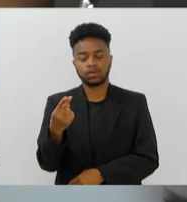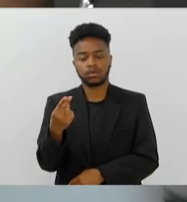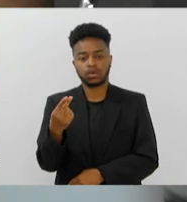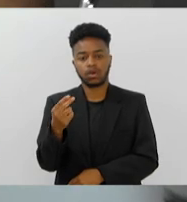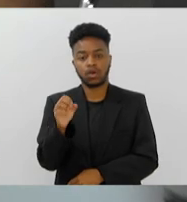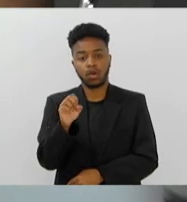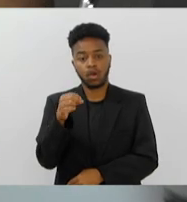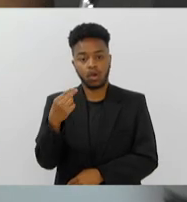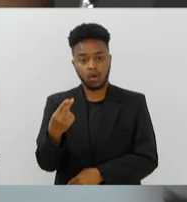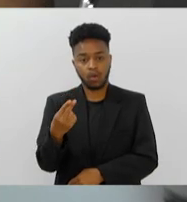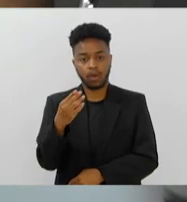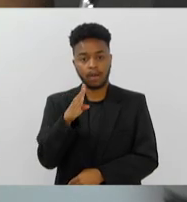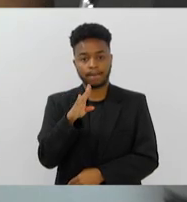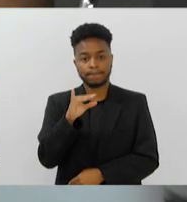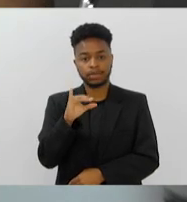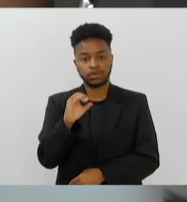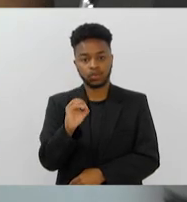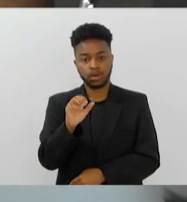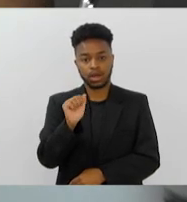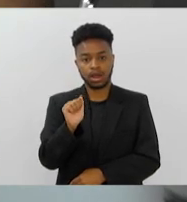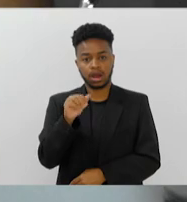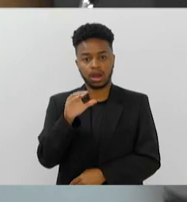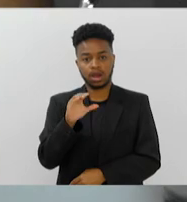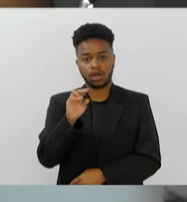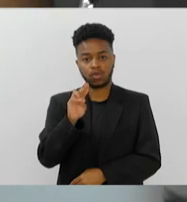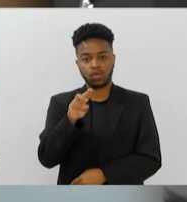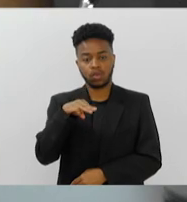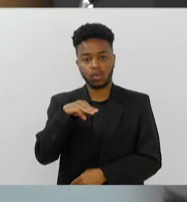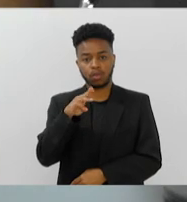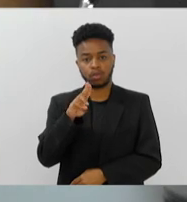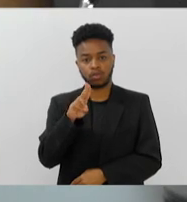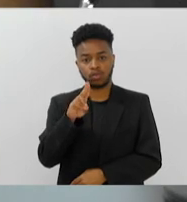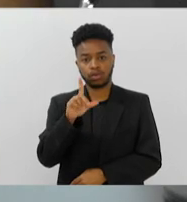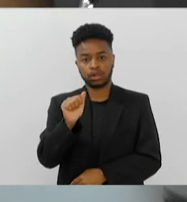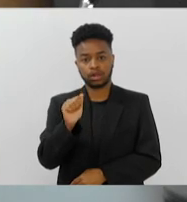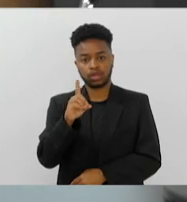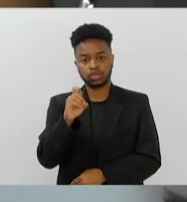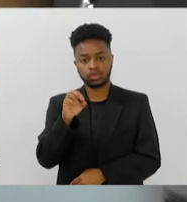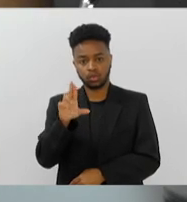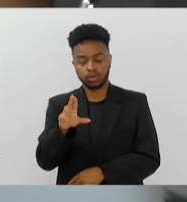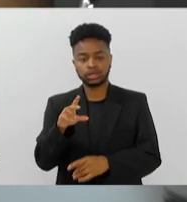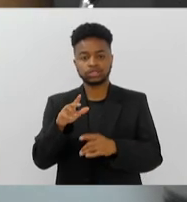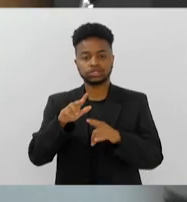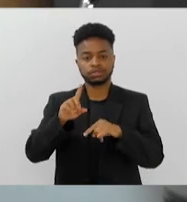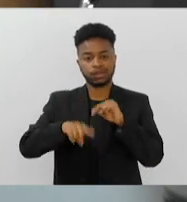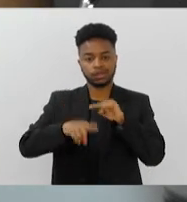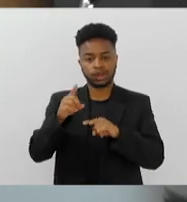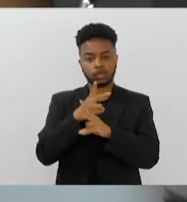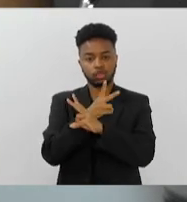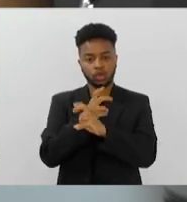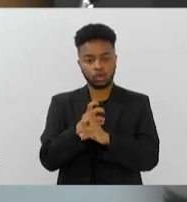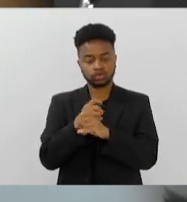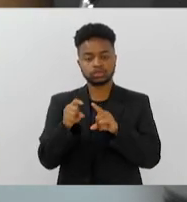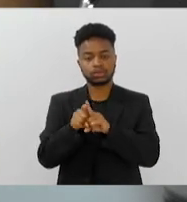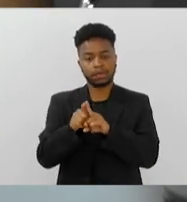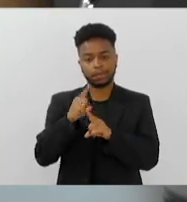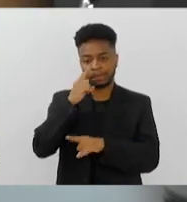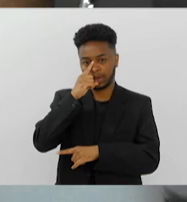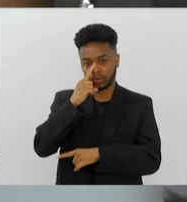sejam bioacumuladores de substâncias tóxicas, nocivas, etc. Como porque aí não